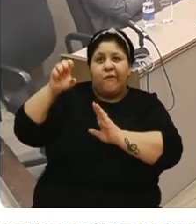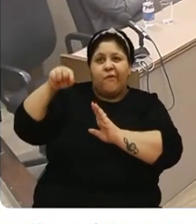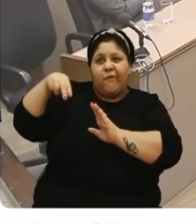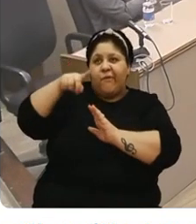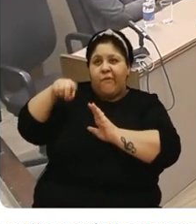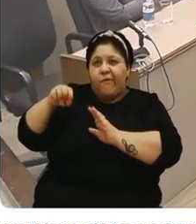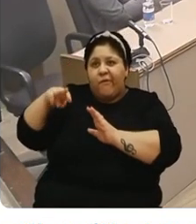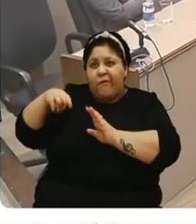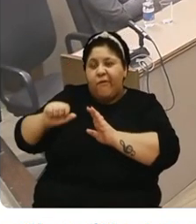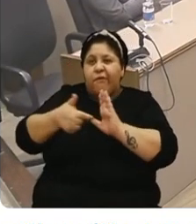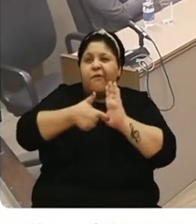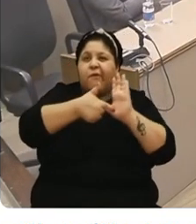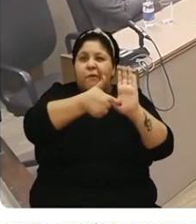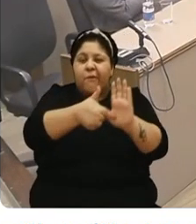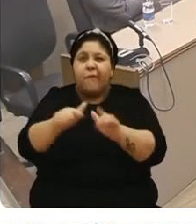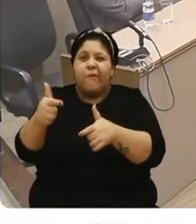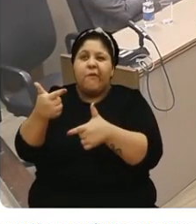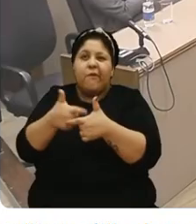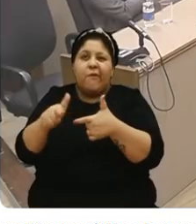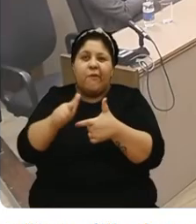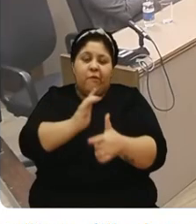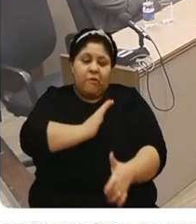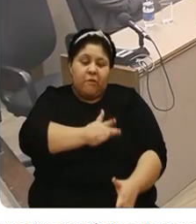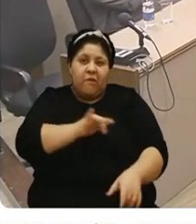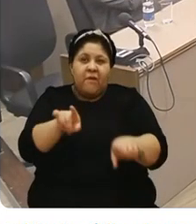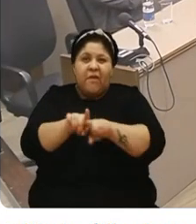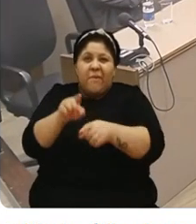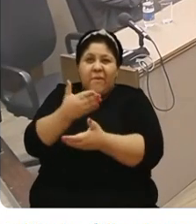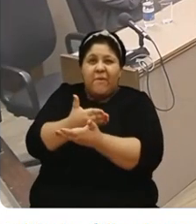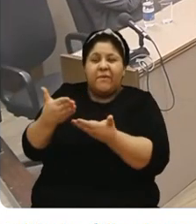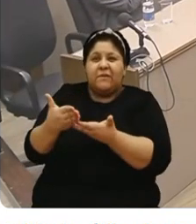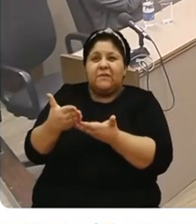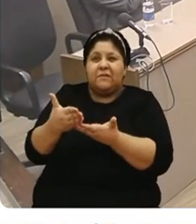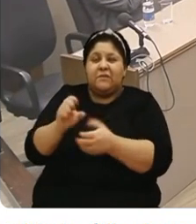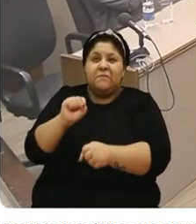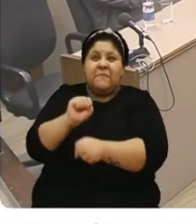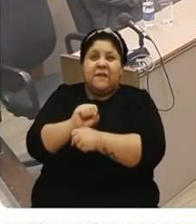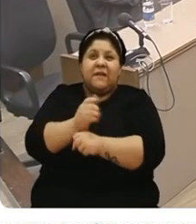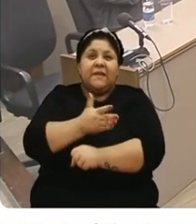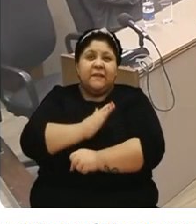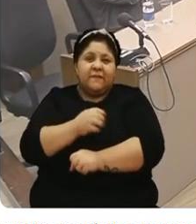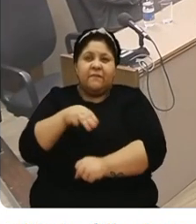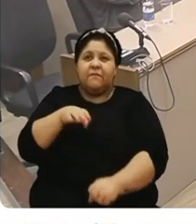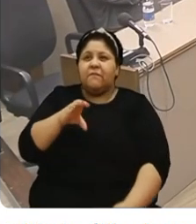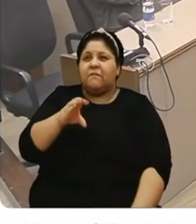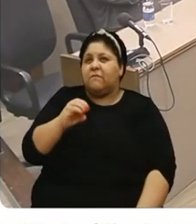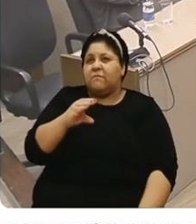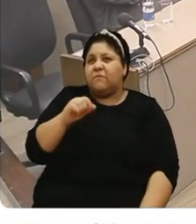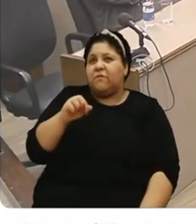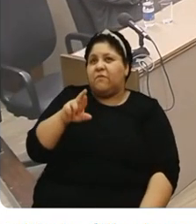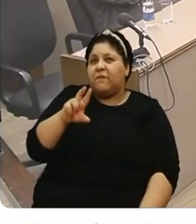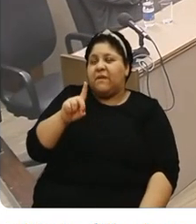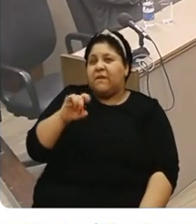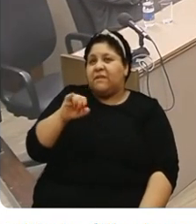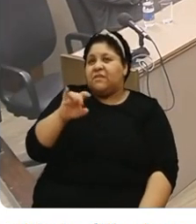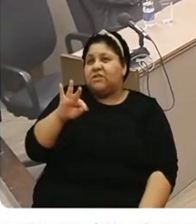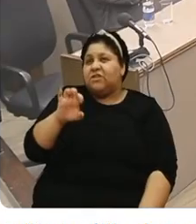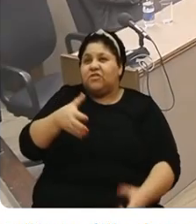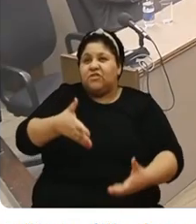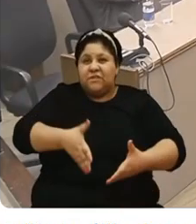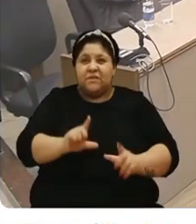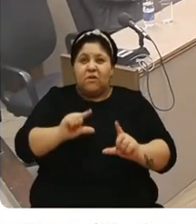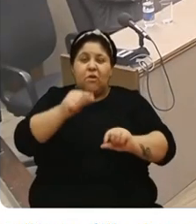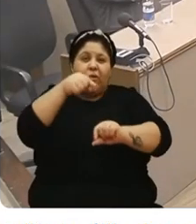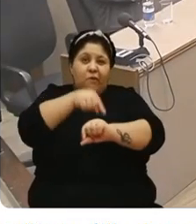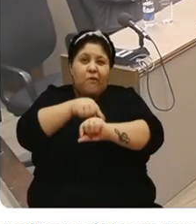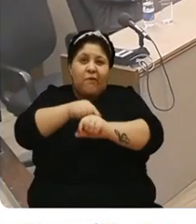cardíaca, mostrando lesão cardíaca com indícios de insuficiência cardíaca. Então, miocardite no recém-nascido, encaminhado